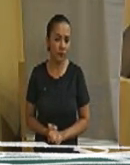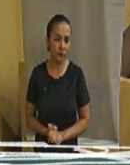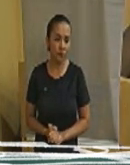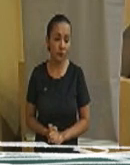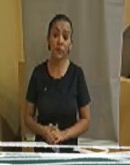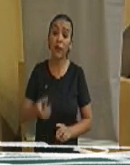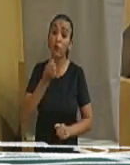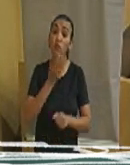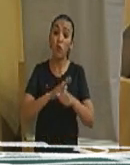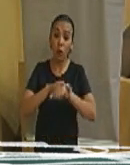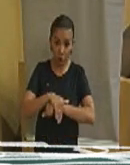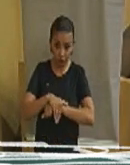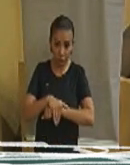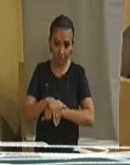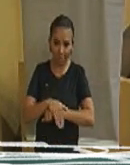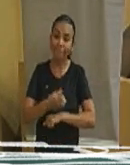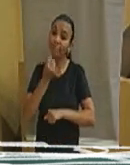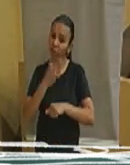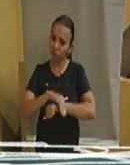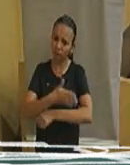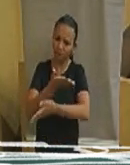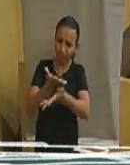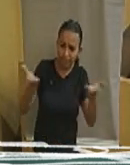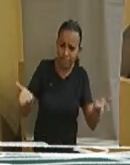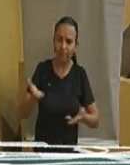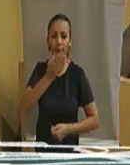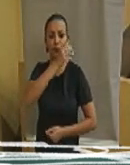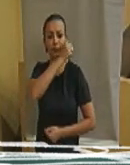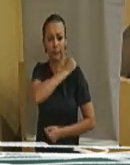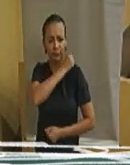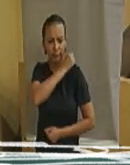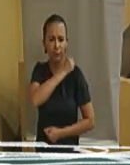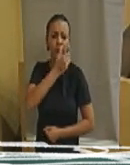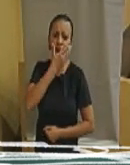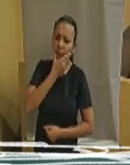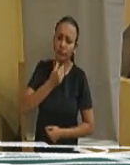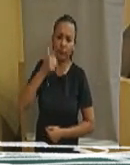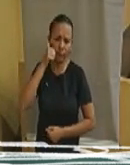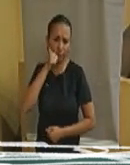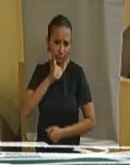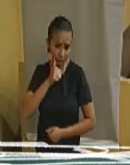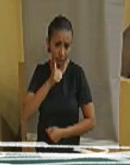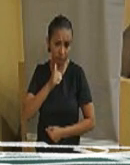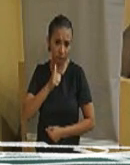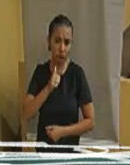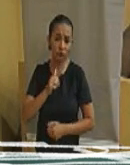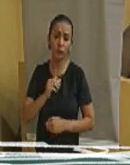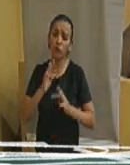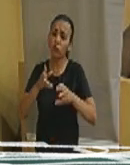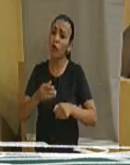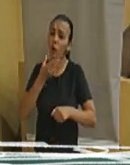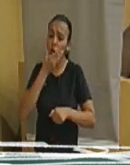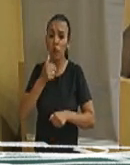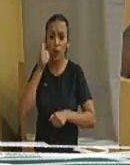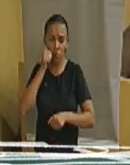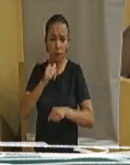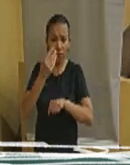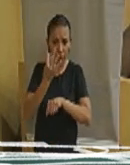Boa noite. Boa noite a todas as alunas, todos os alunos, a todas as técnicas e